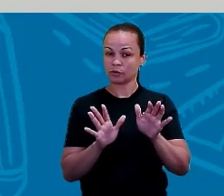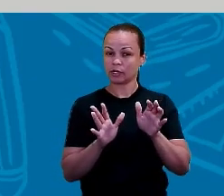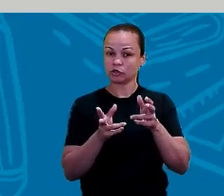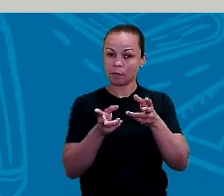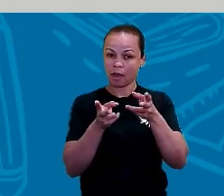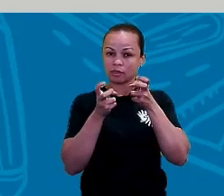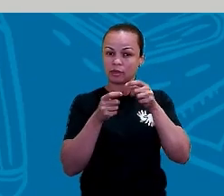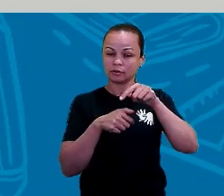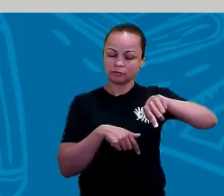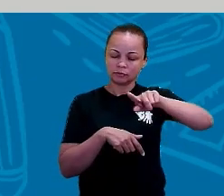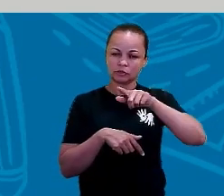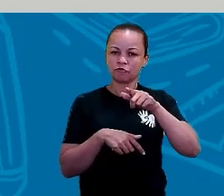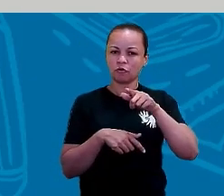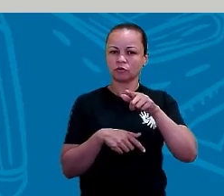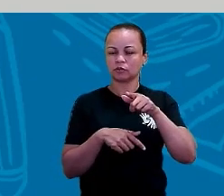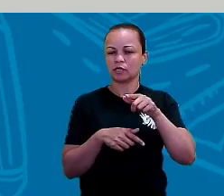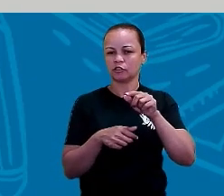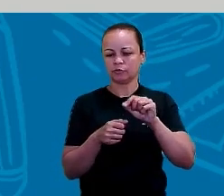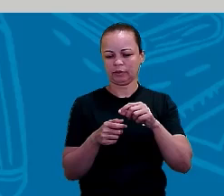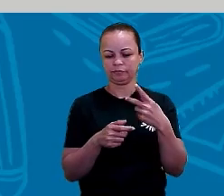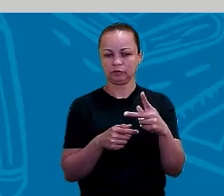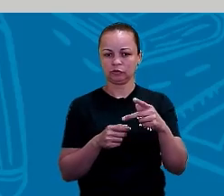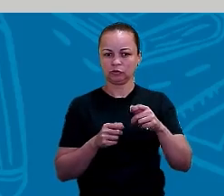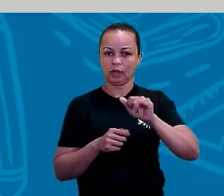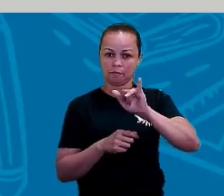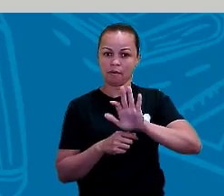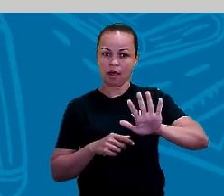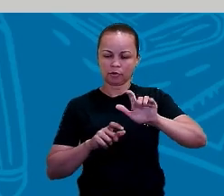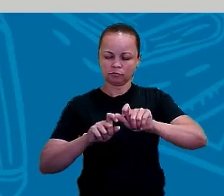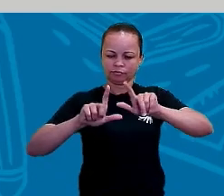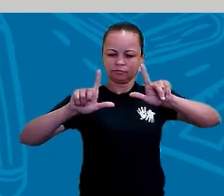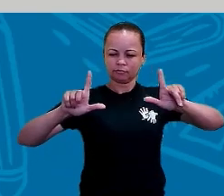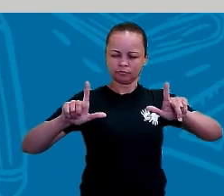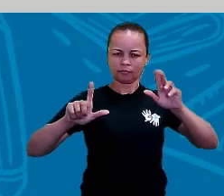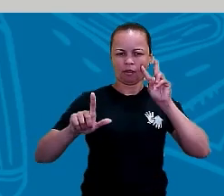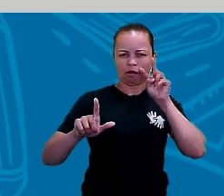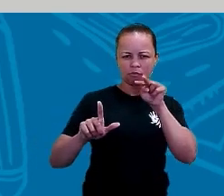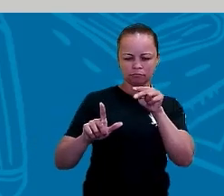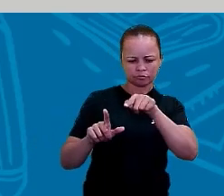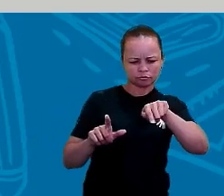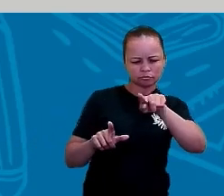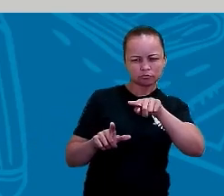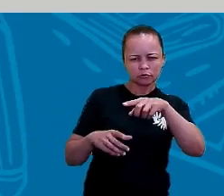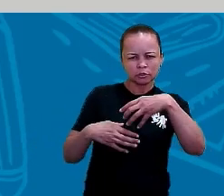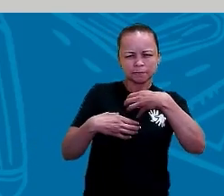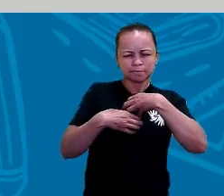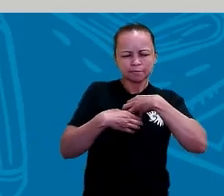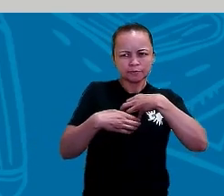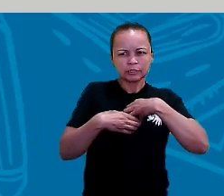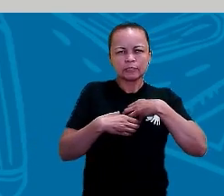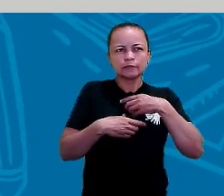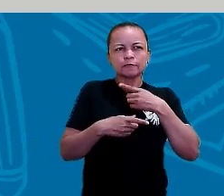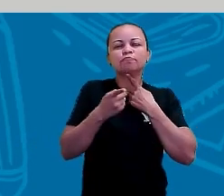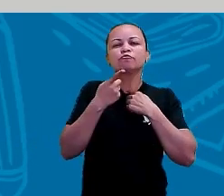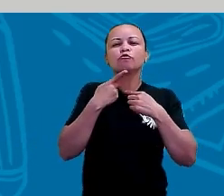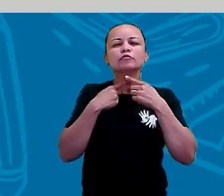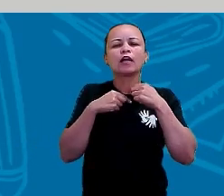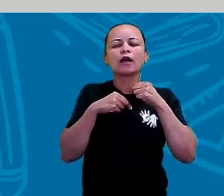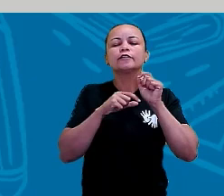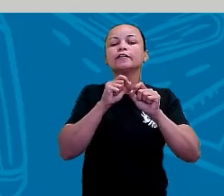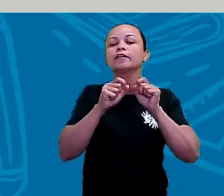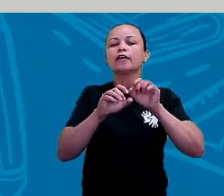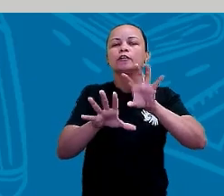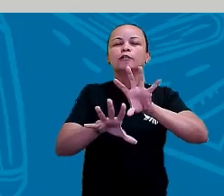uma coisa. Quando eu coloquei essa imagem aqui, vocês olharam para ela, vocês sentiram o desejo de